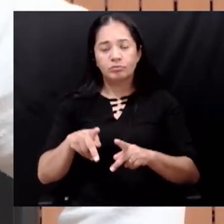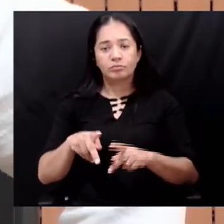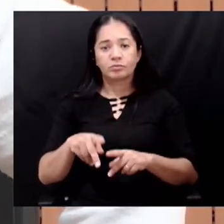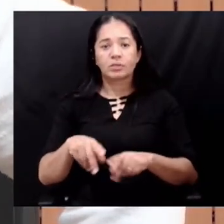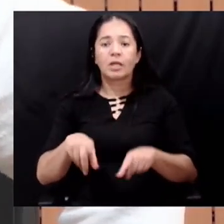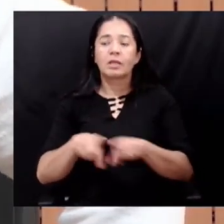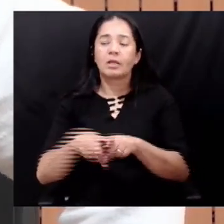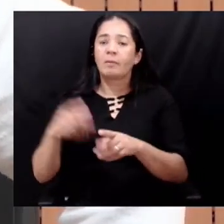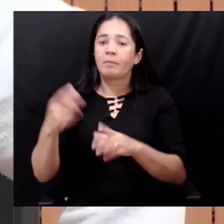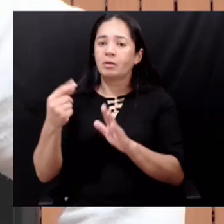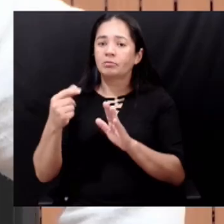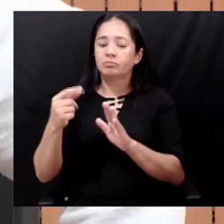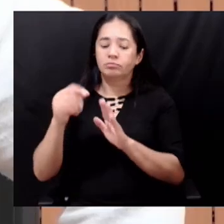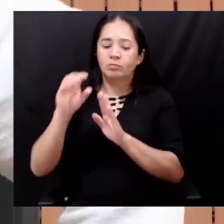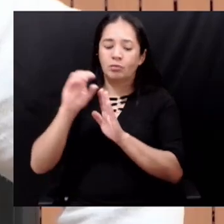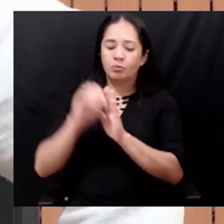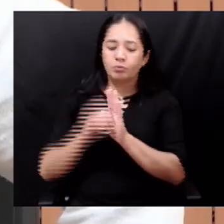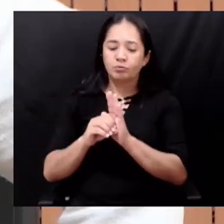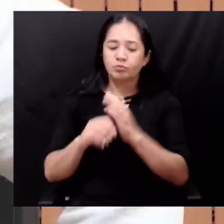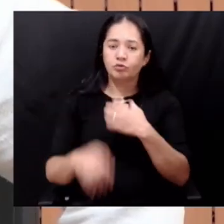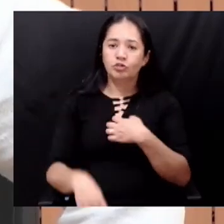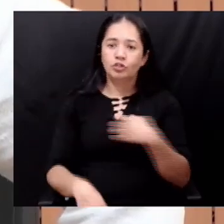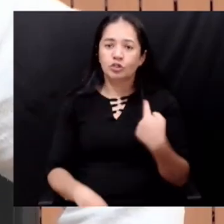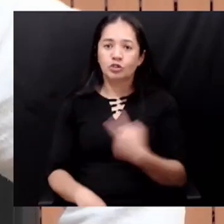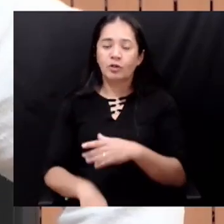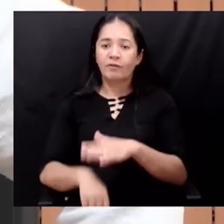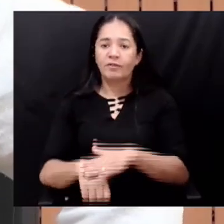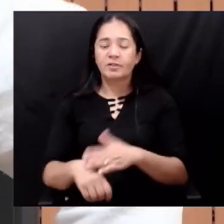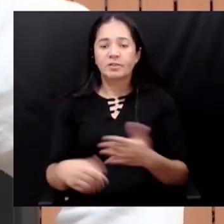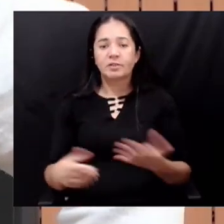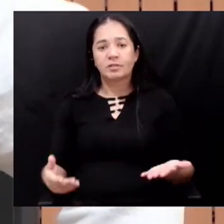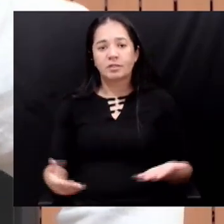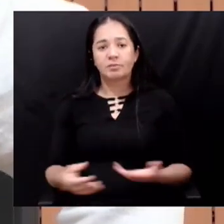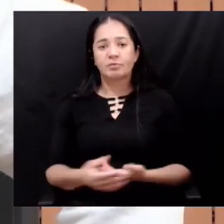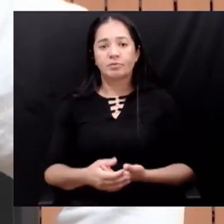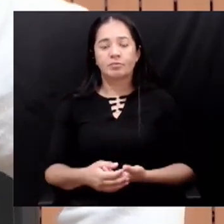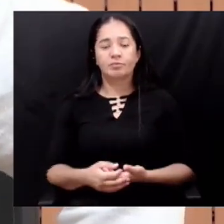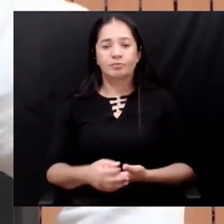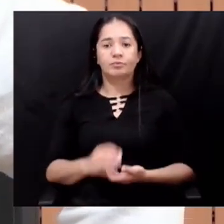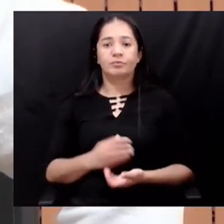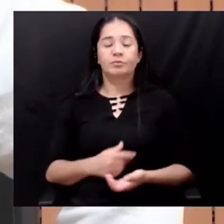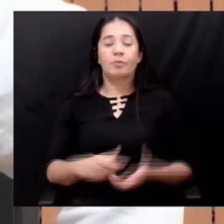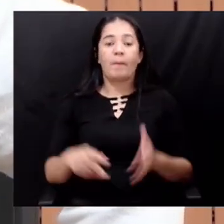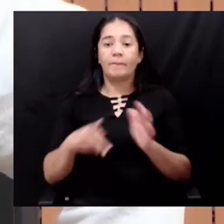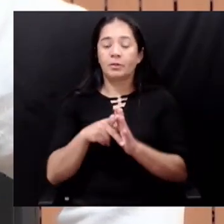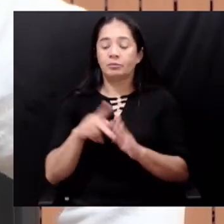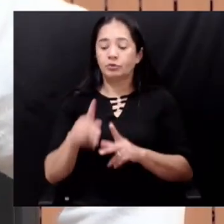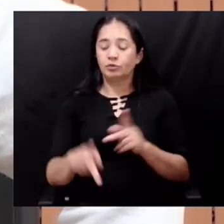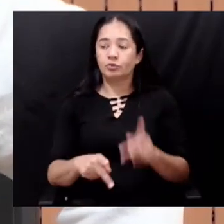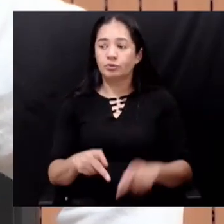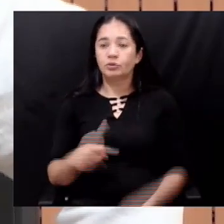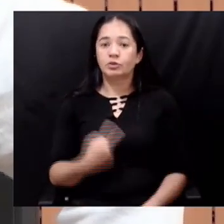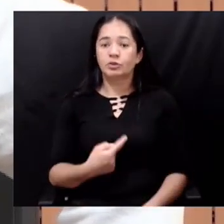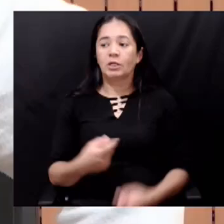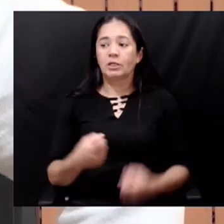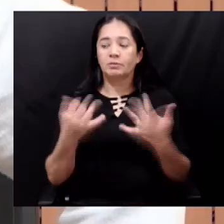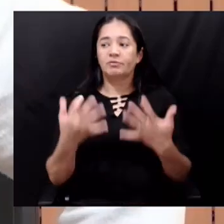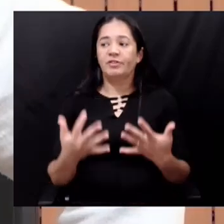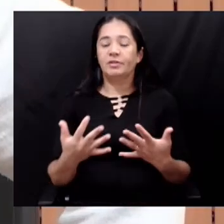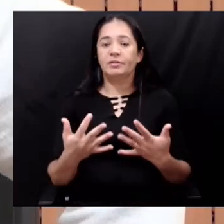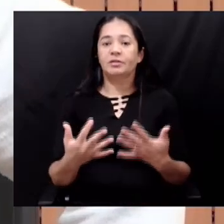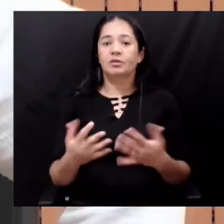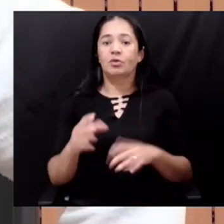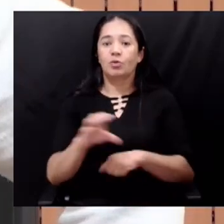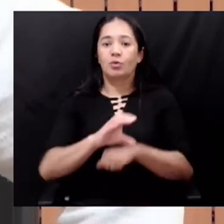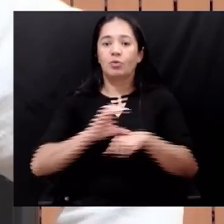da mesma forma que nós estamos fazendo com a alocação de recursos no público. O que nós estamos falando no público? O cursinho popular, ele pode ser